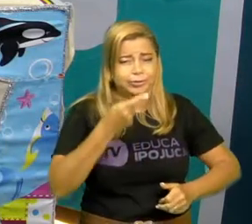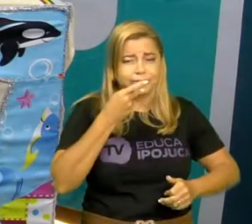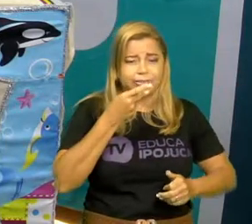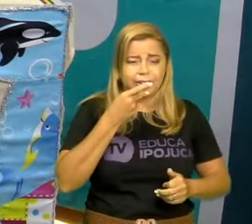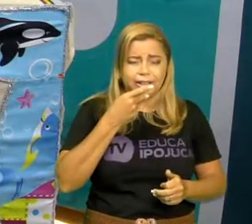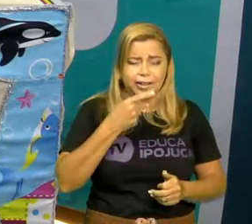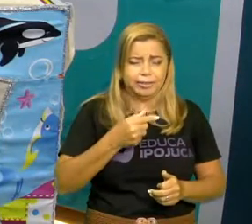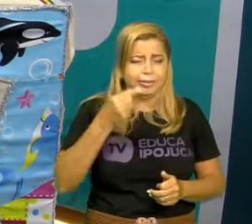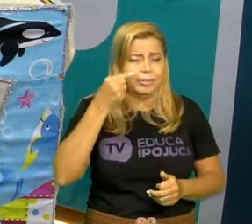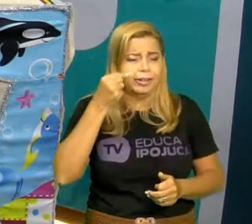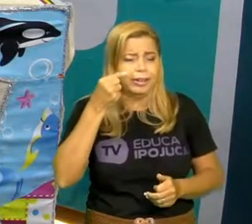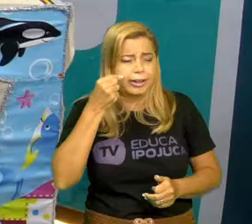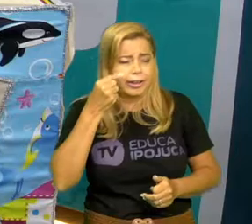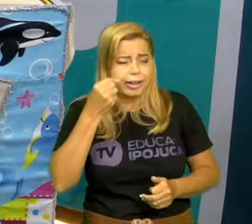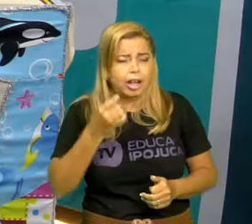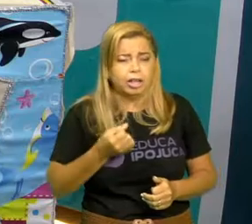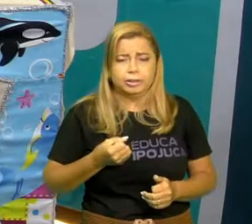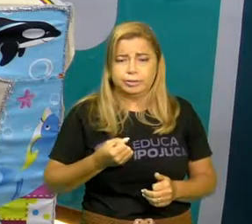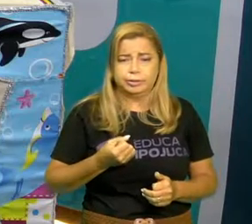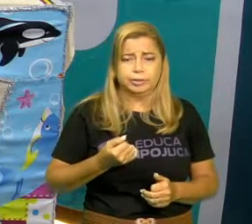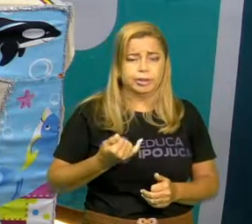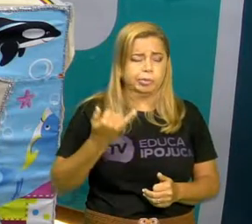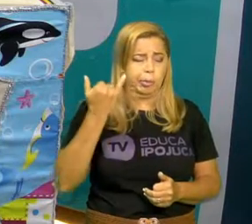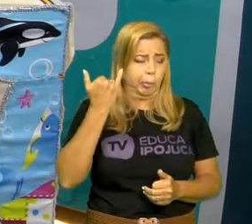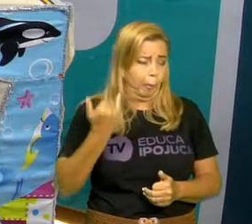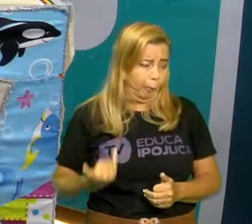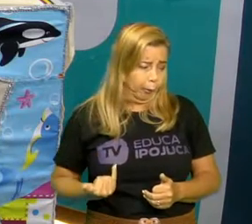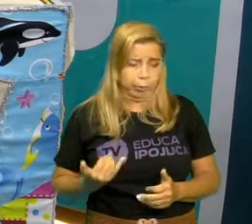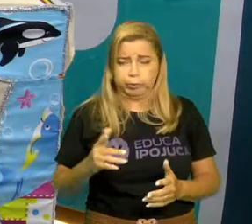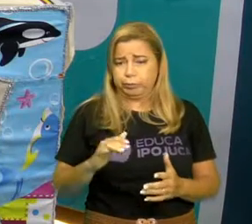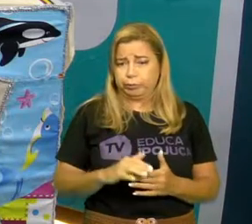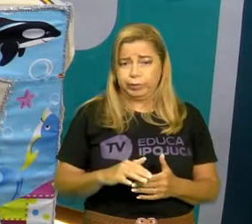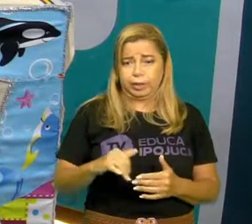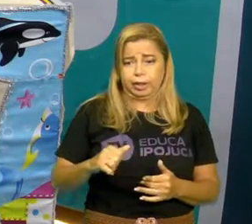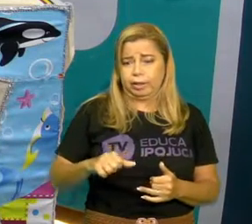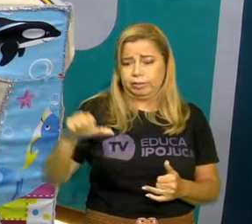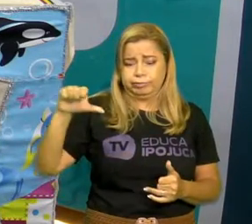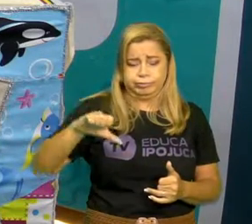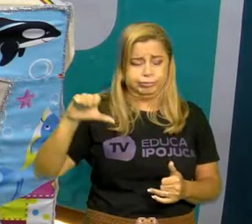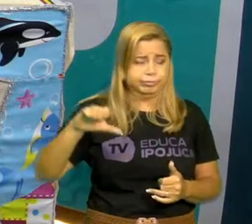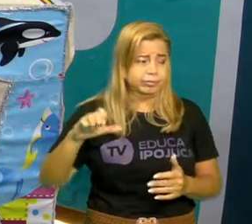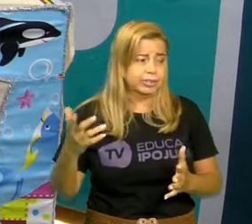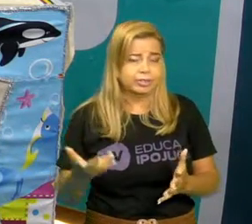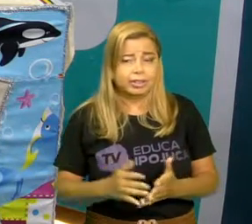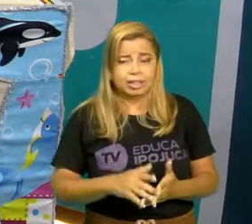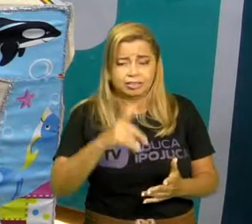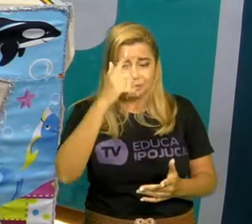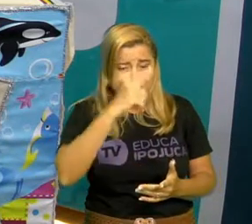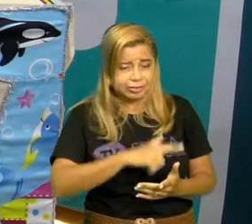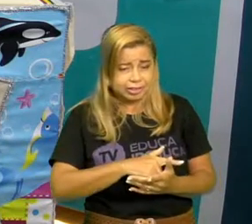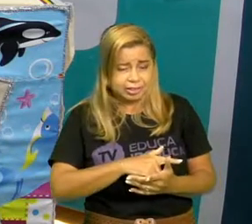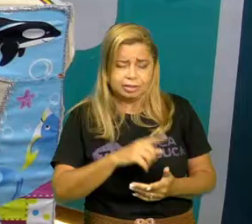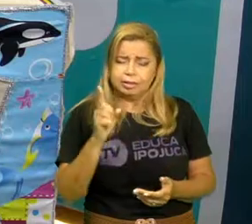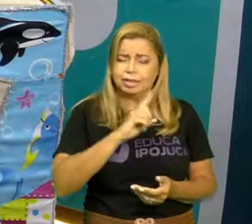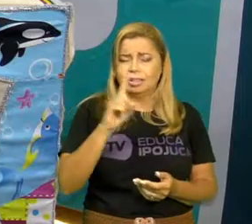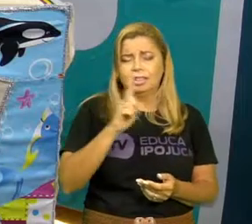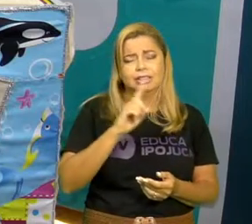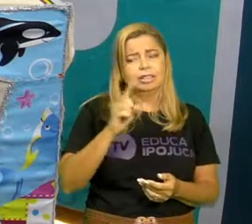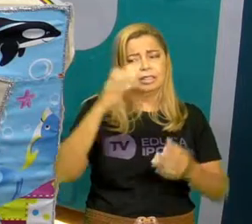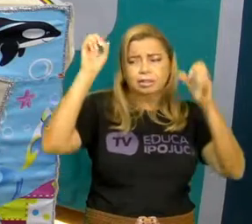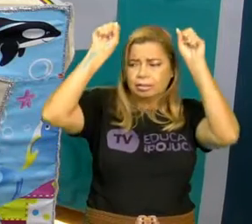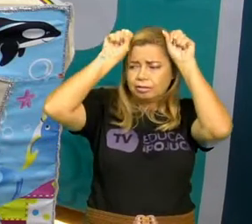muito fraco, não era servia feio, pra nada. Era feio. Ele era feio? Não, Leiturinha. Eles não diziam isso,